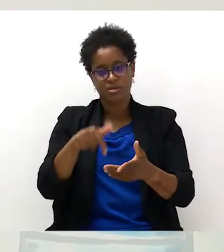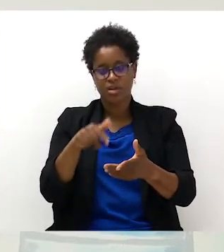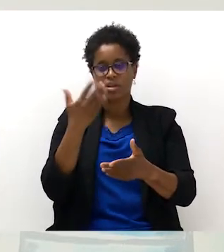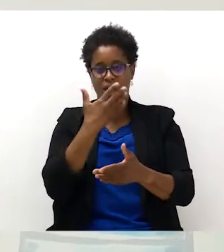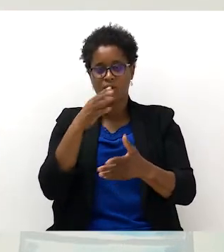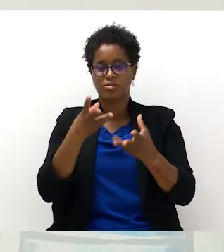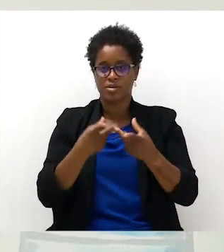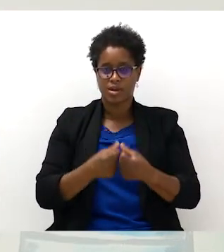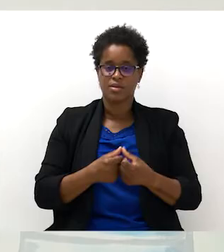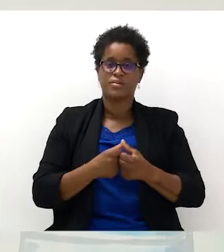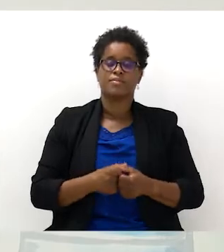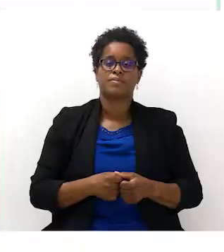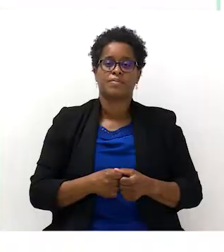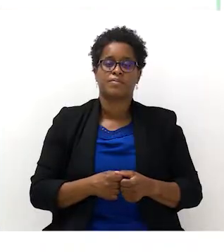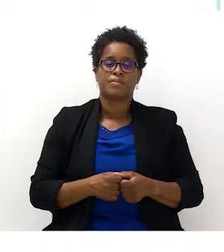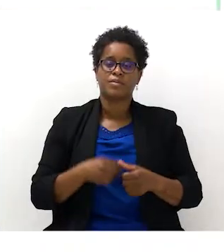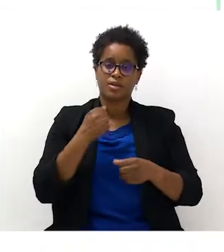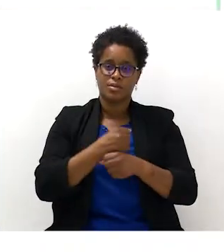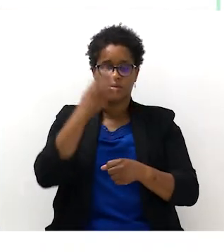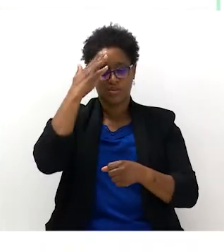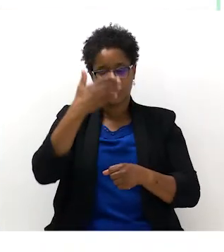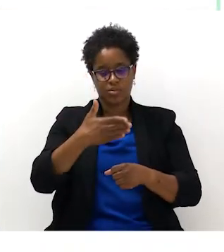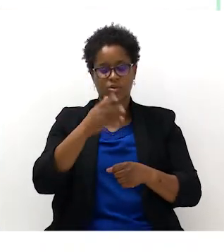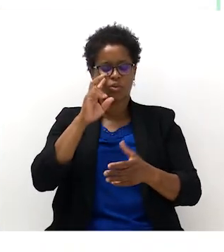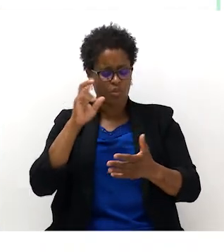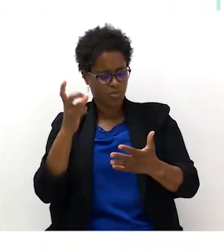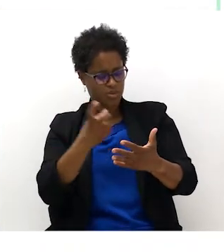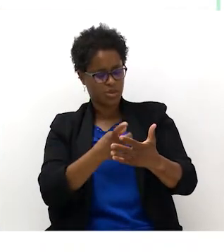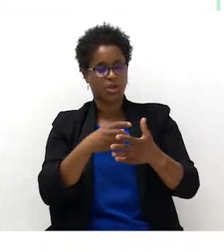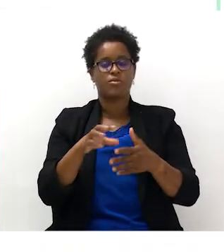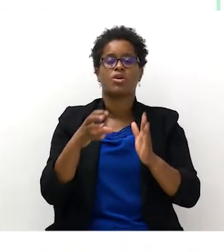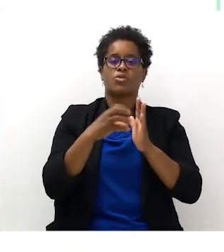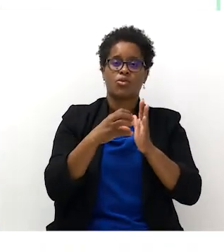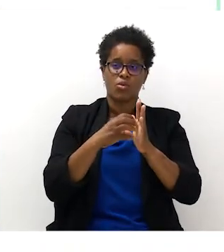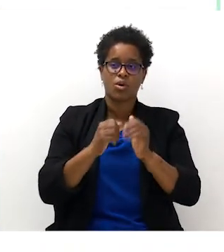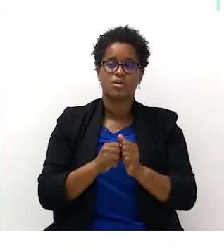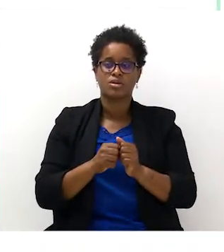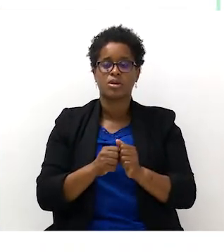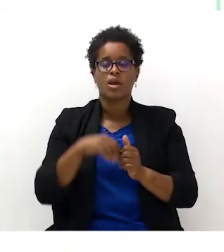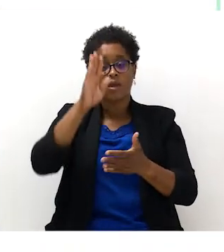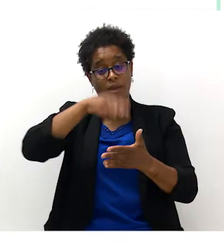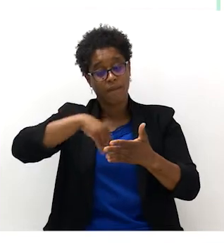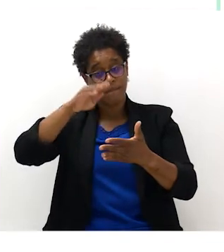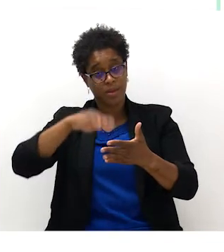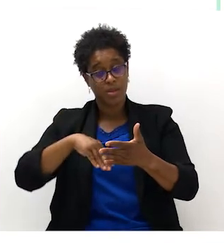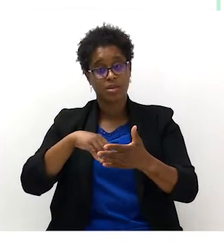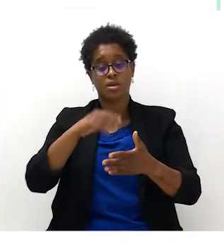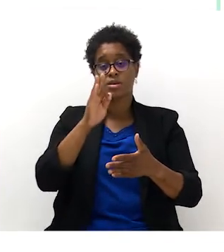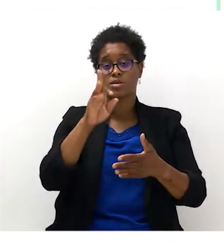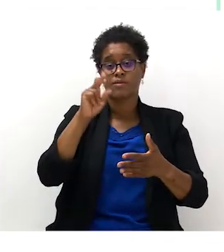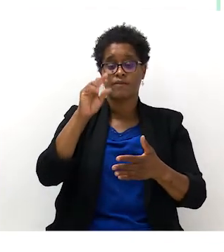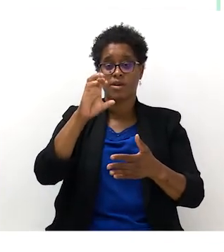esta aula de matemática. Exercício 1. Observem as figuras e pintem as